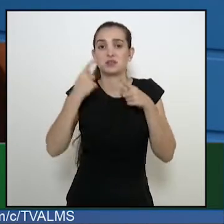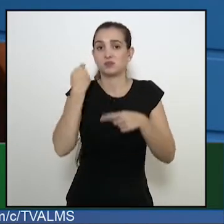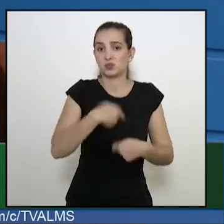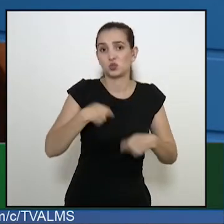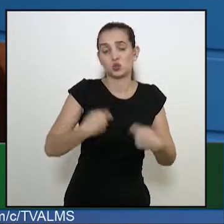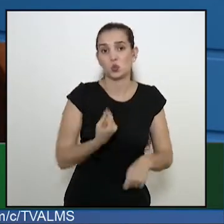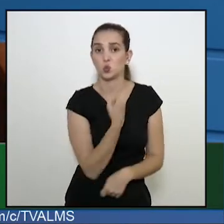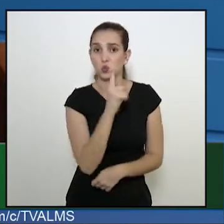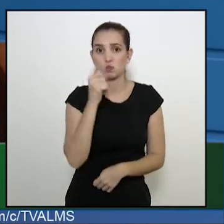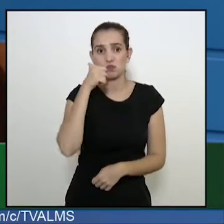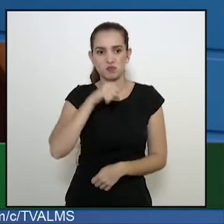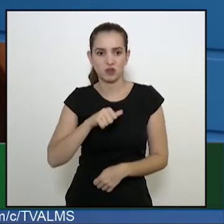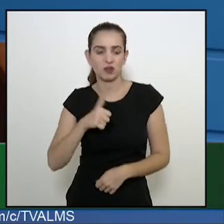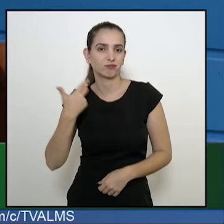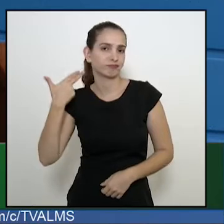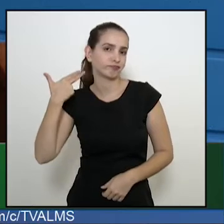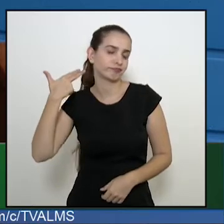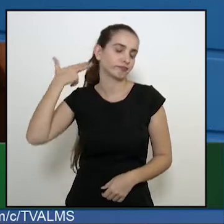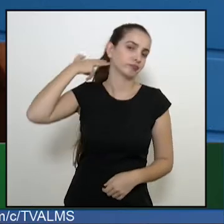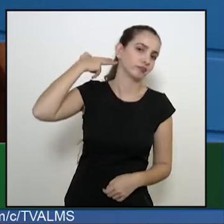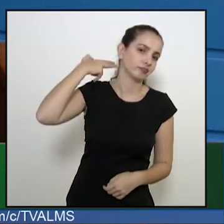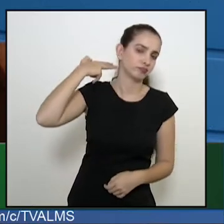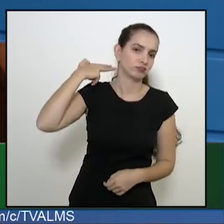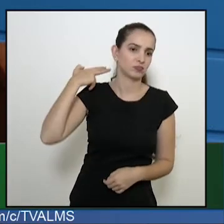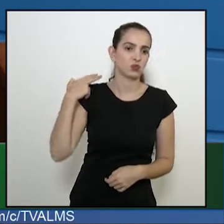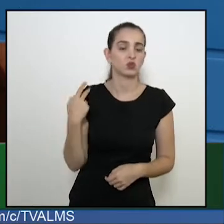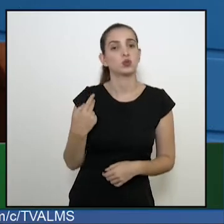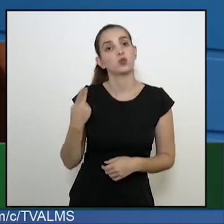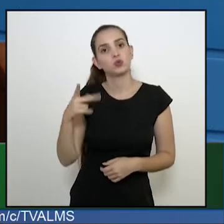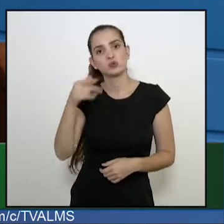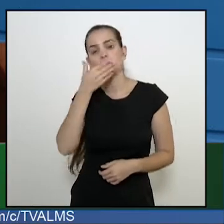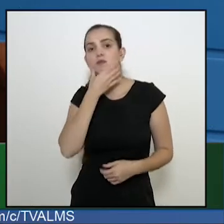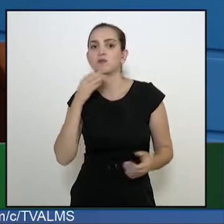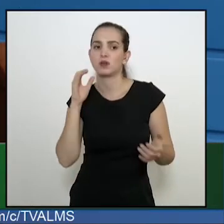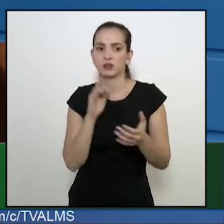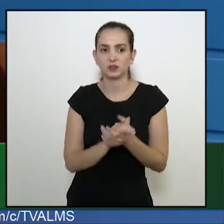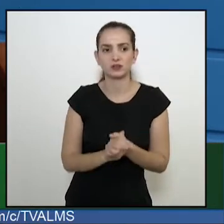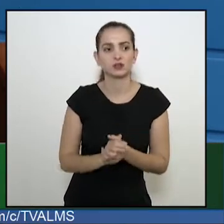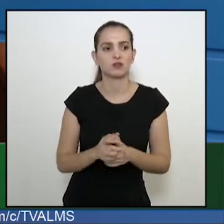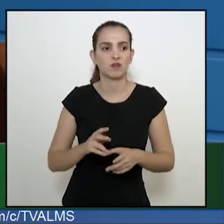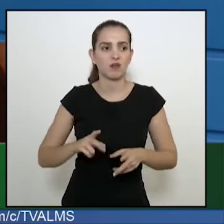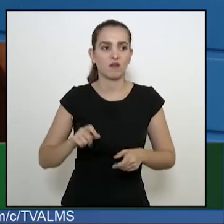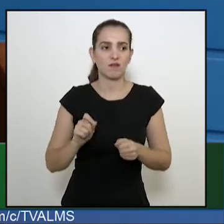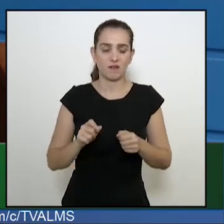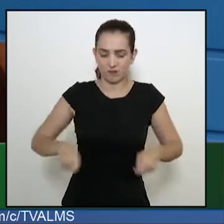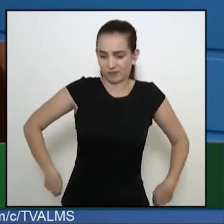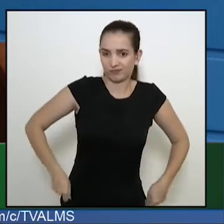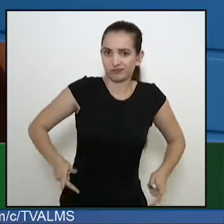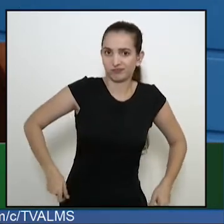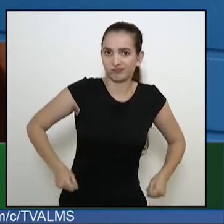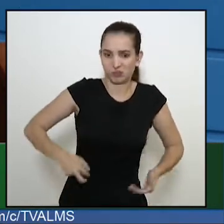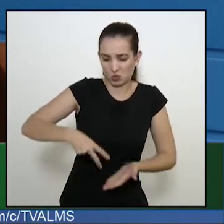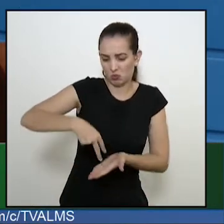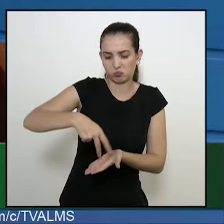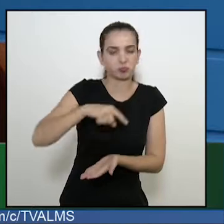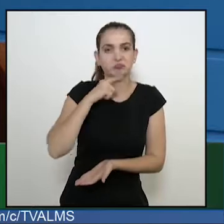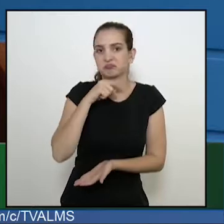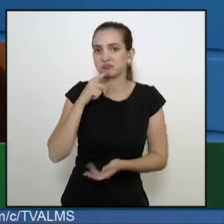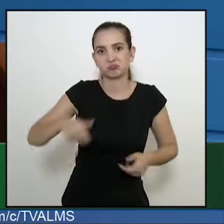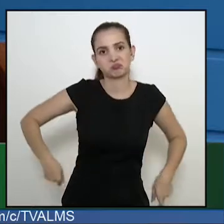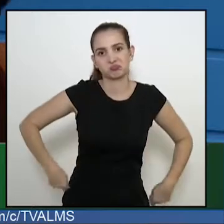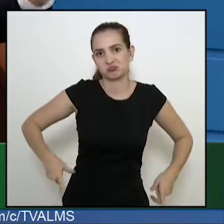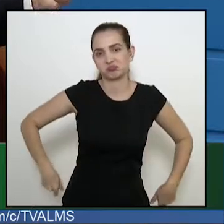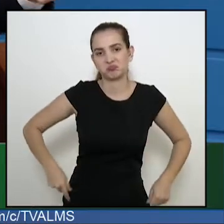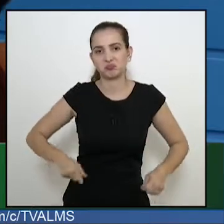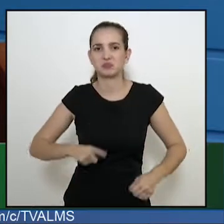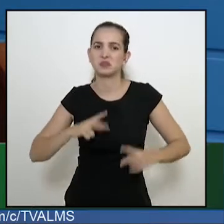mulher levasse um tiro do seu marido, ficasse numa cadeira de rodas e brigasse até